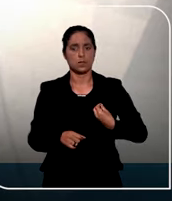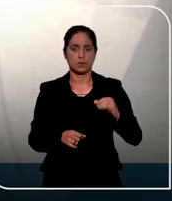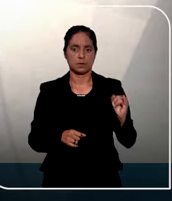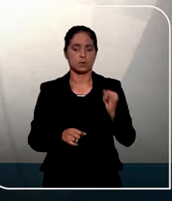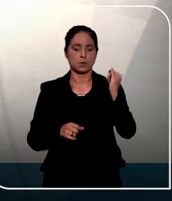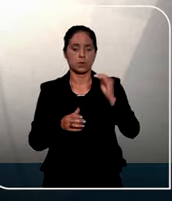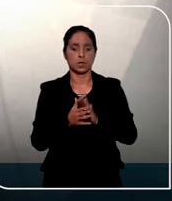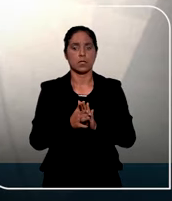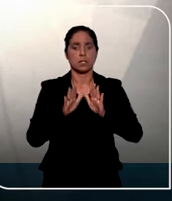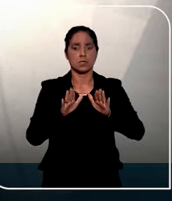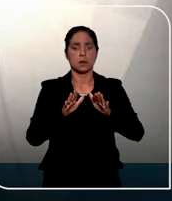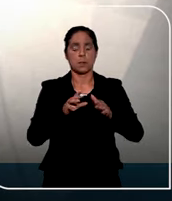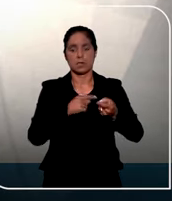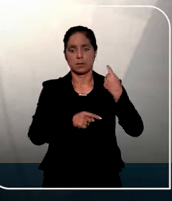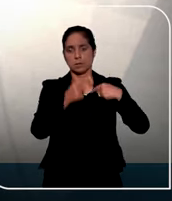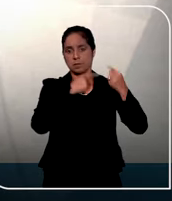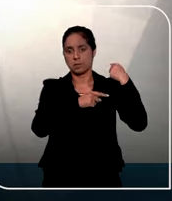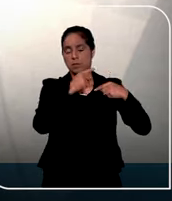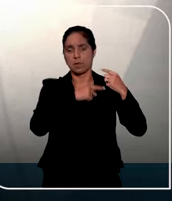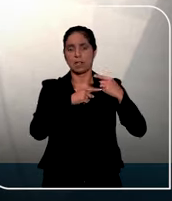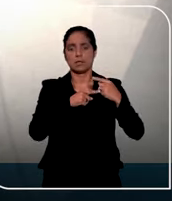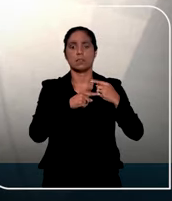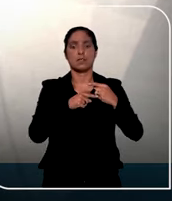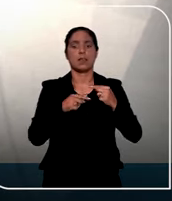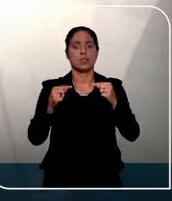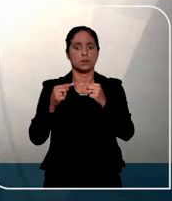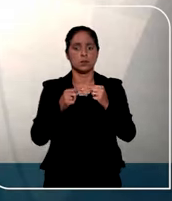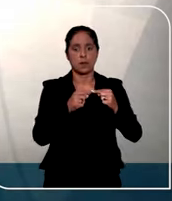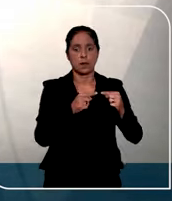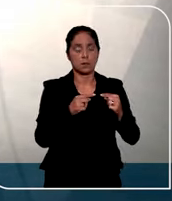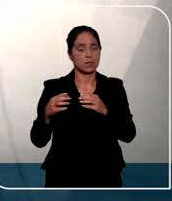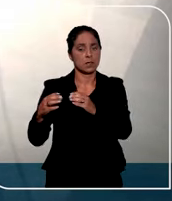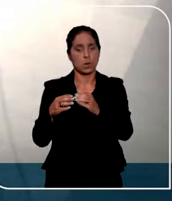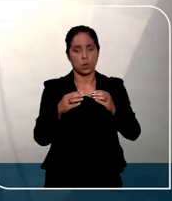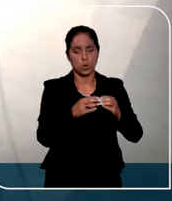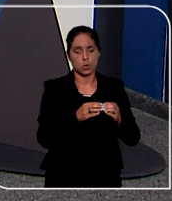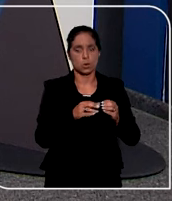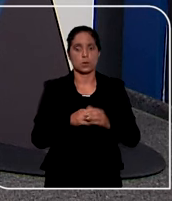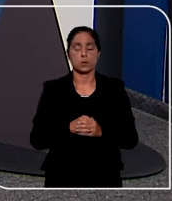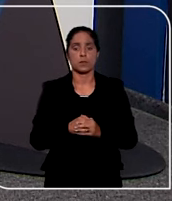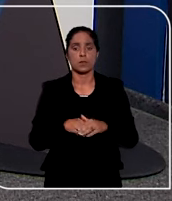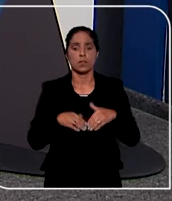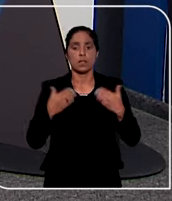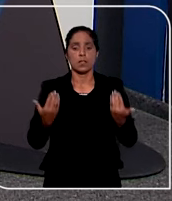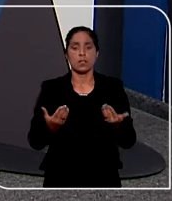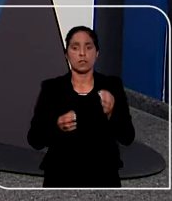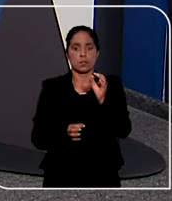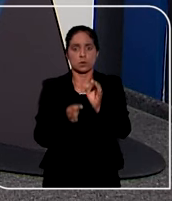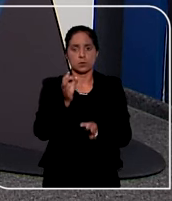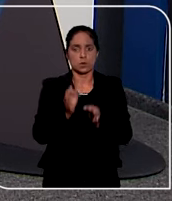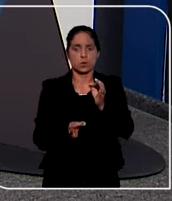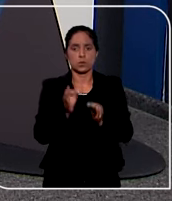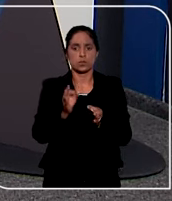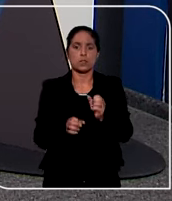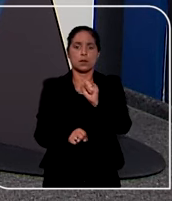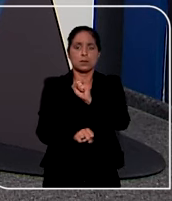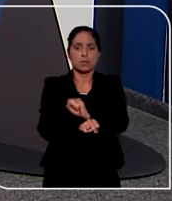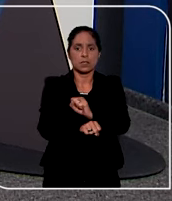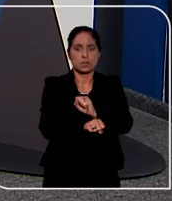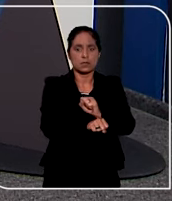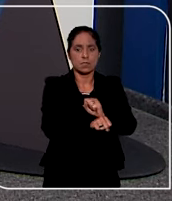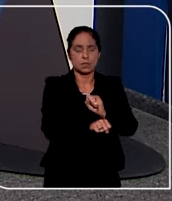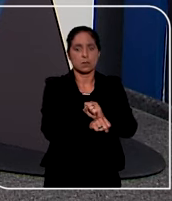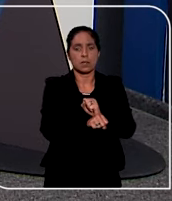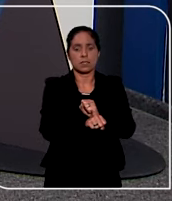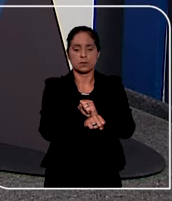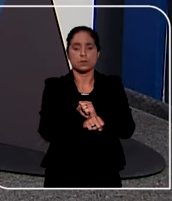como elemento pretérito e não se encaixa na cobertura típica dos seguros de vida em grupo em um julgamento bastante aguardado no